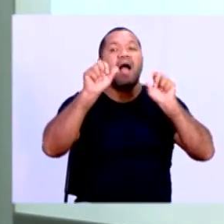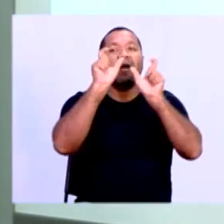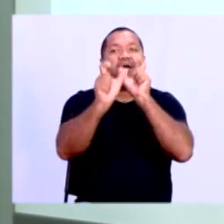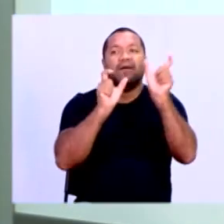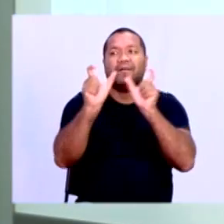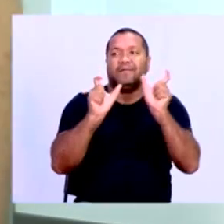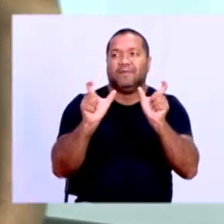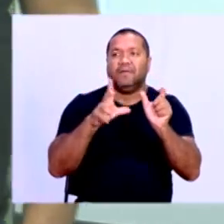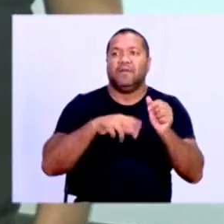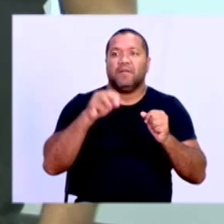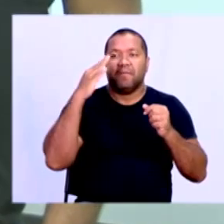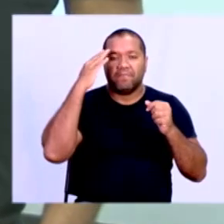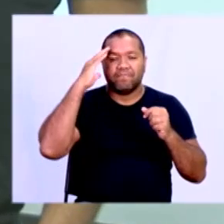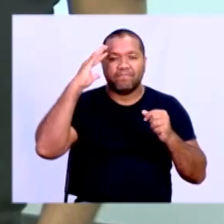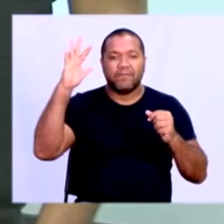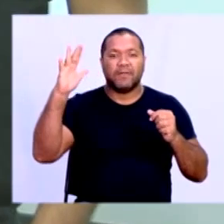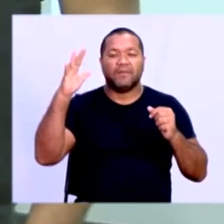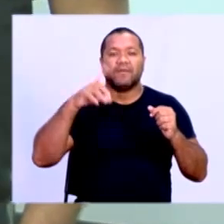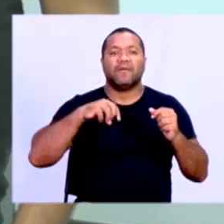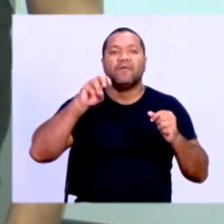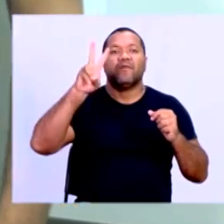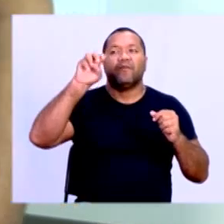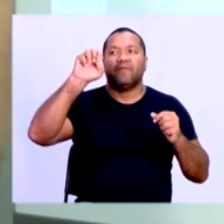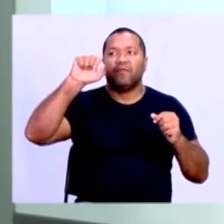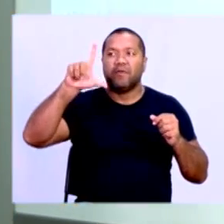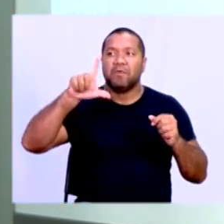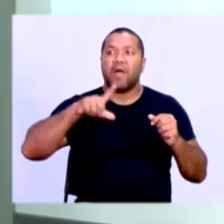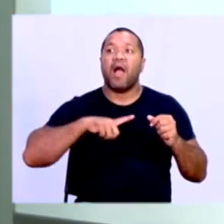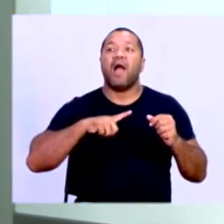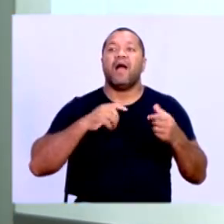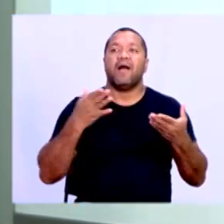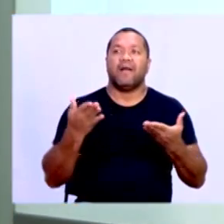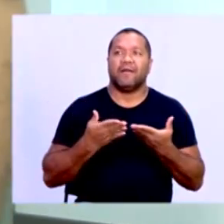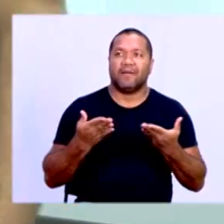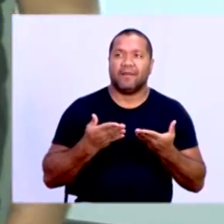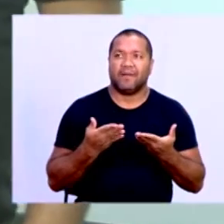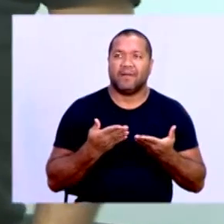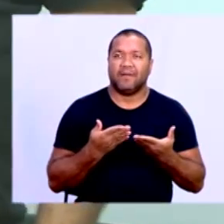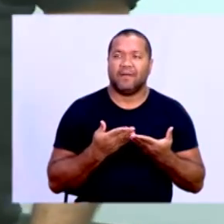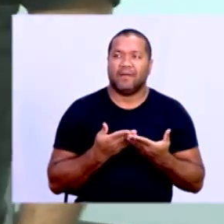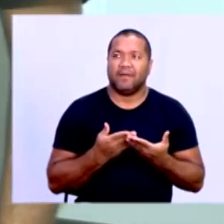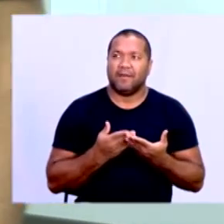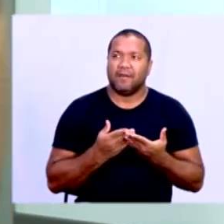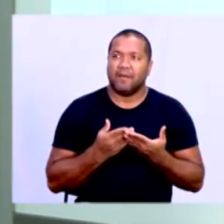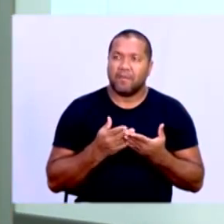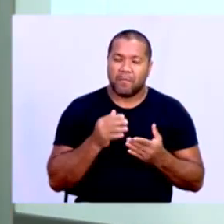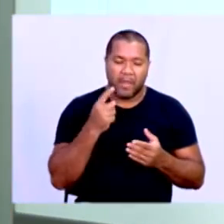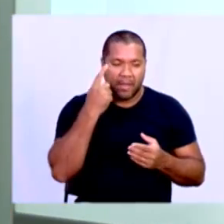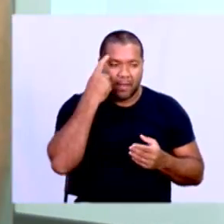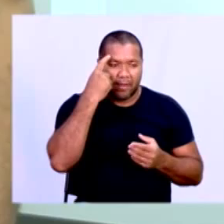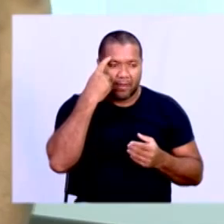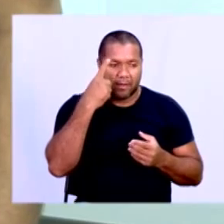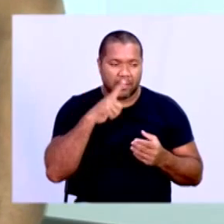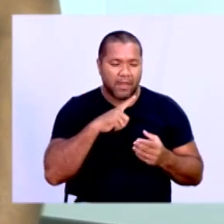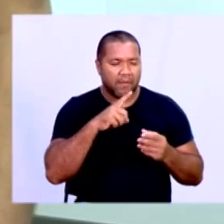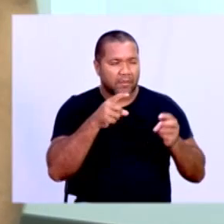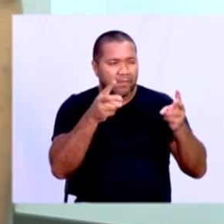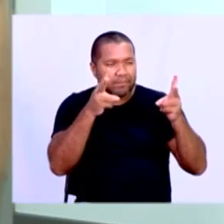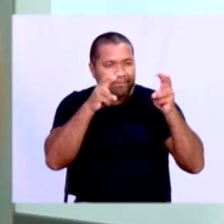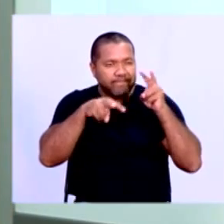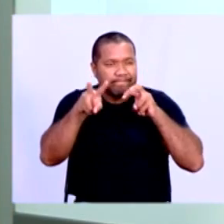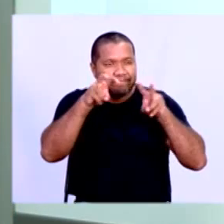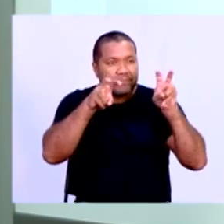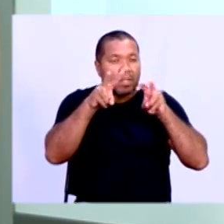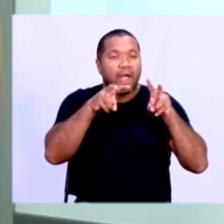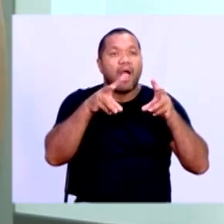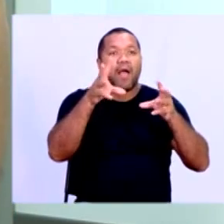o View, que é uma embalagem. É uma embalagem bem bonita, onde você vai consumir aquelas informações, tá? Então as